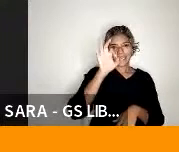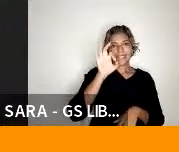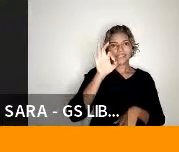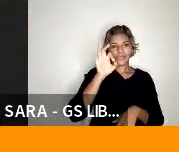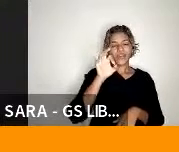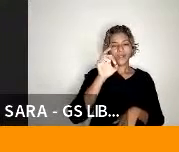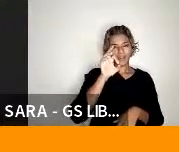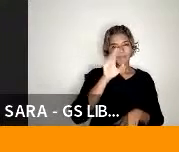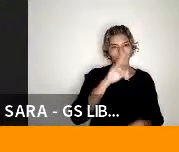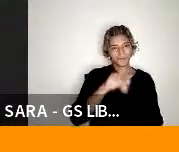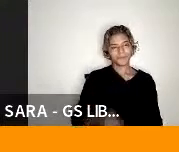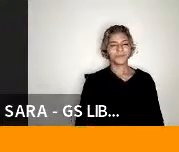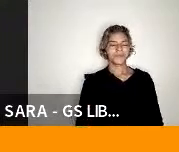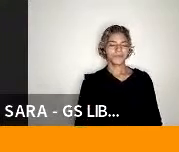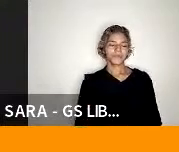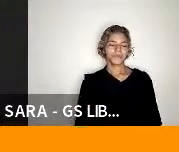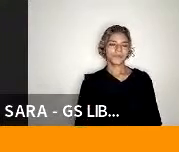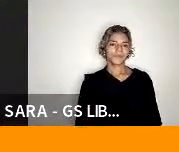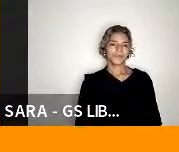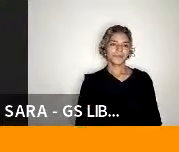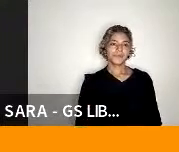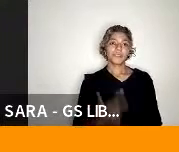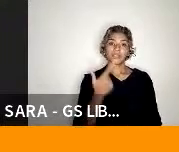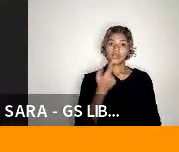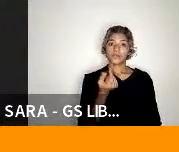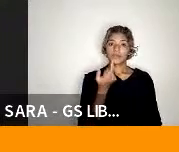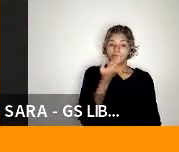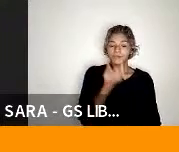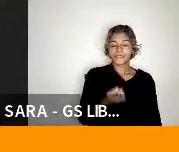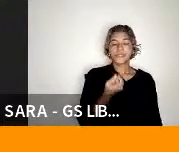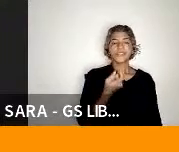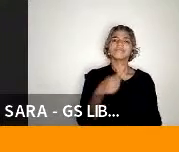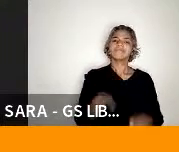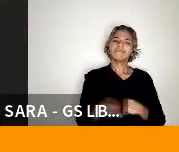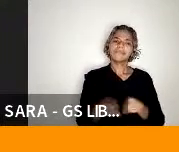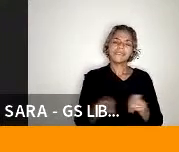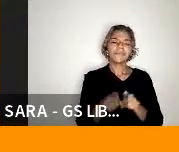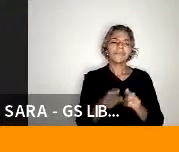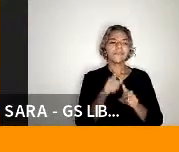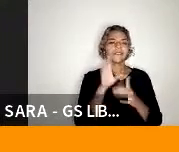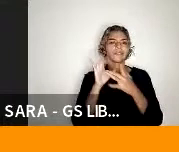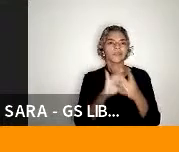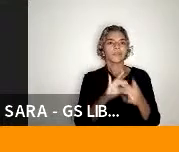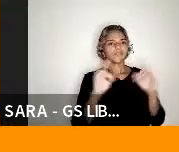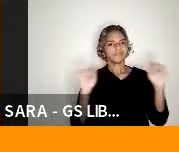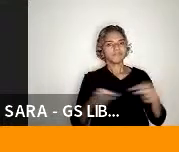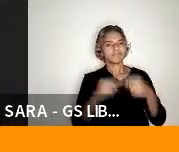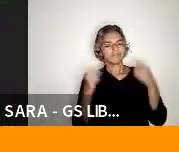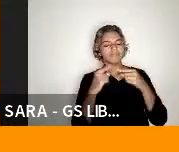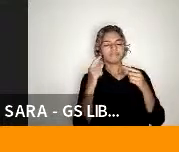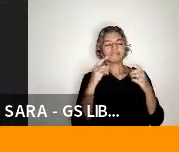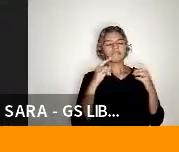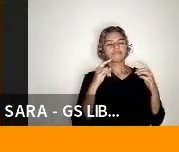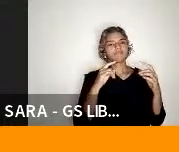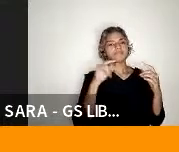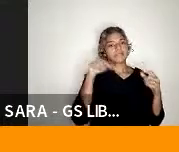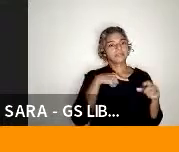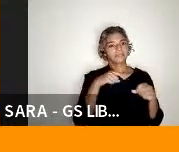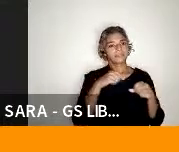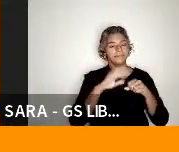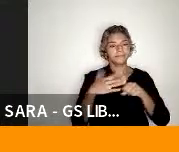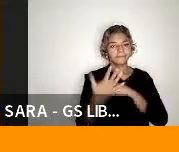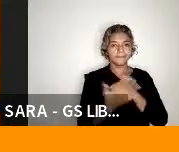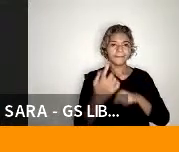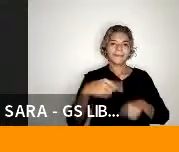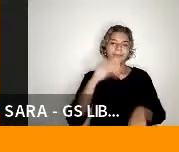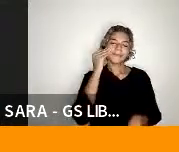Fiocruz. E desde 2020, né, com todo esse contexto desafiador de pandemia, a gente tem buscado fortalecer, né, os